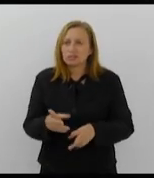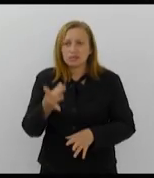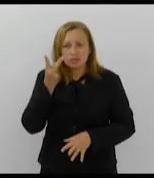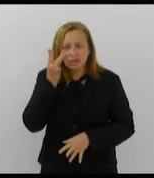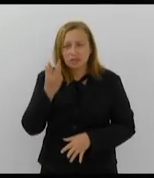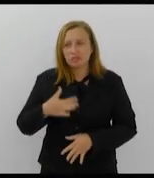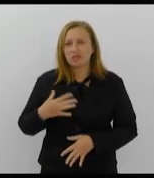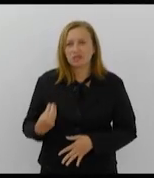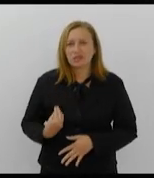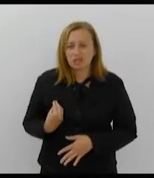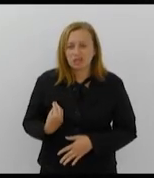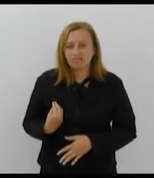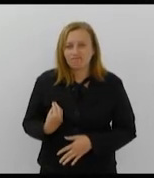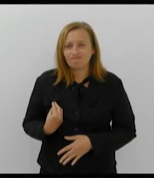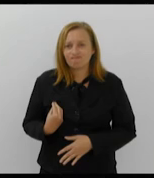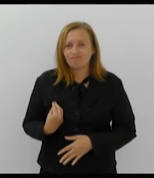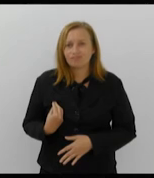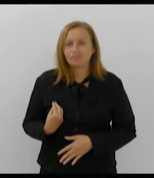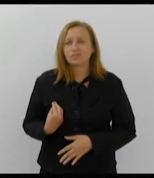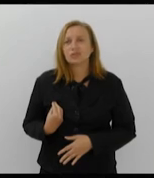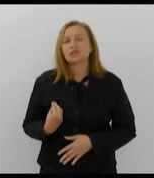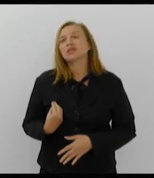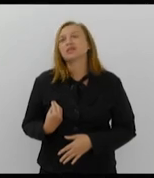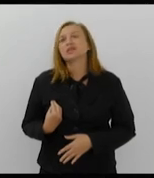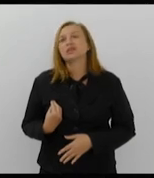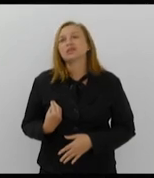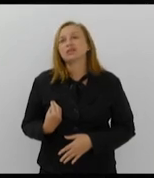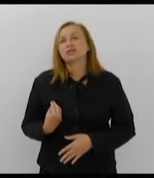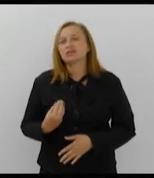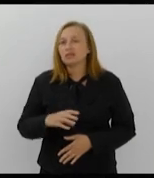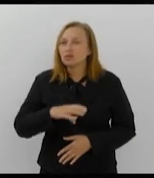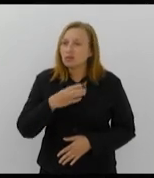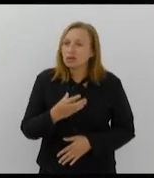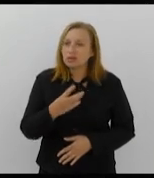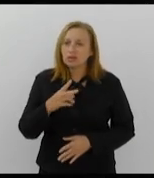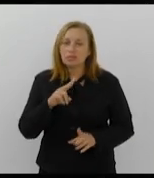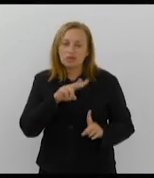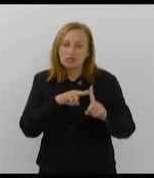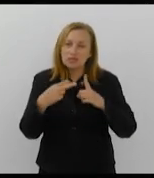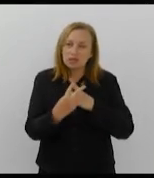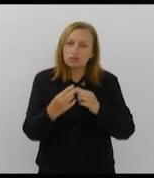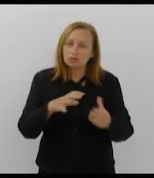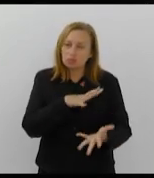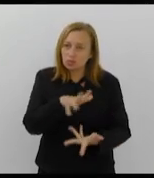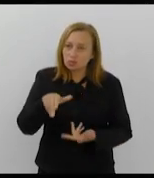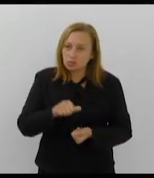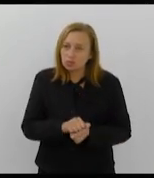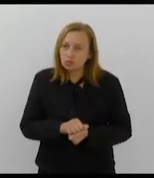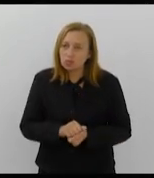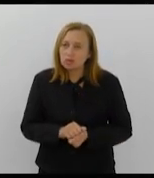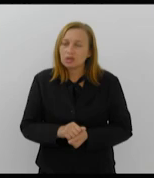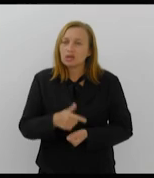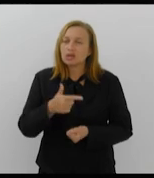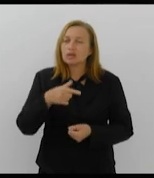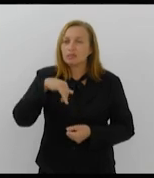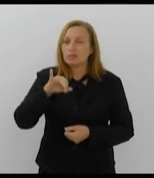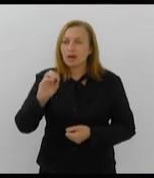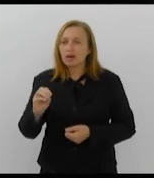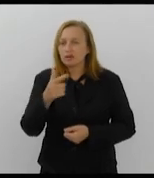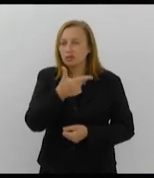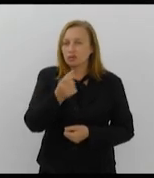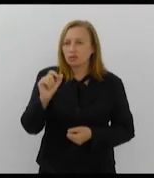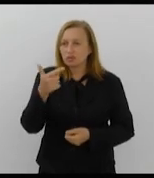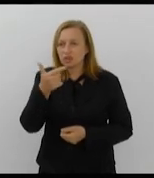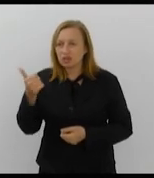vida, moldando o meu caráter, a minha visão de mundo. Em maio de 2022, quando ingressei